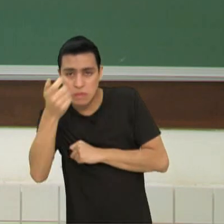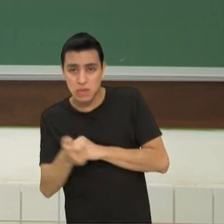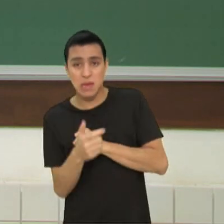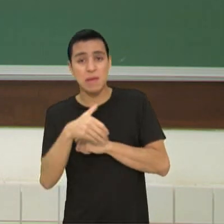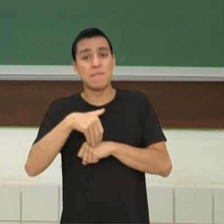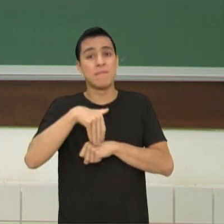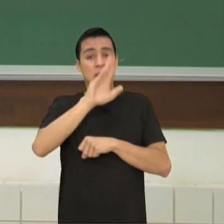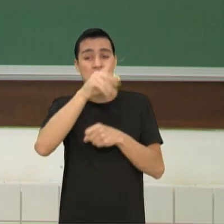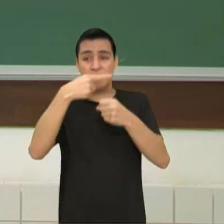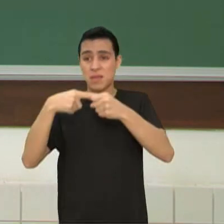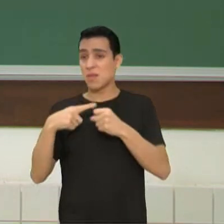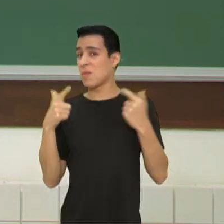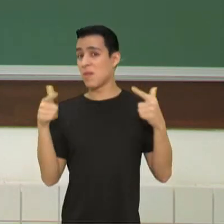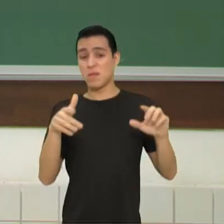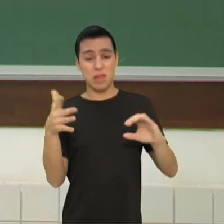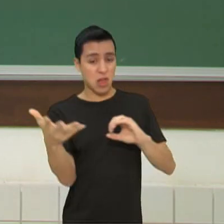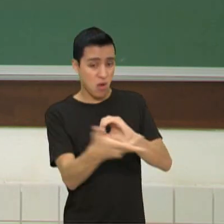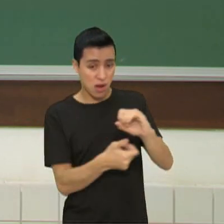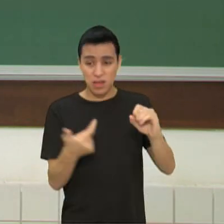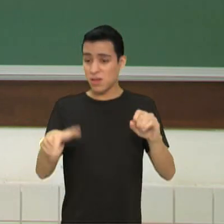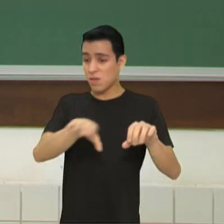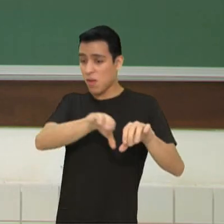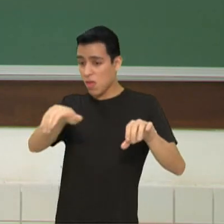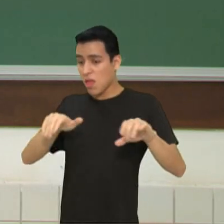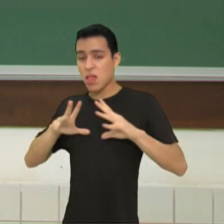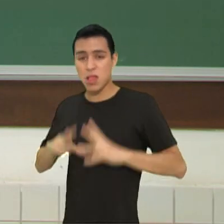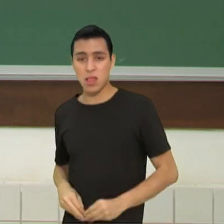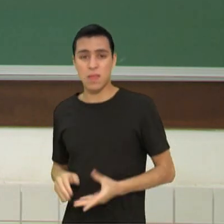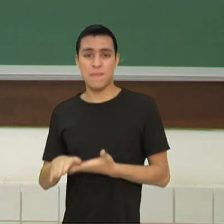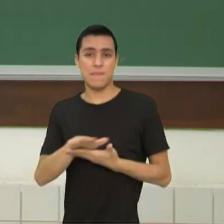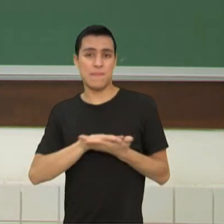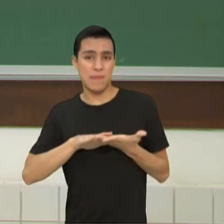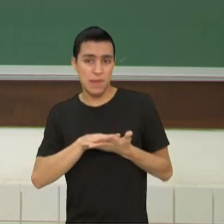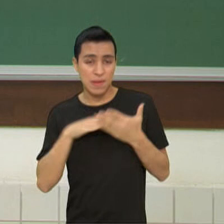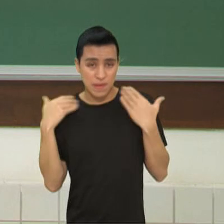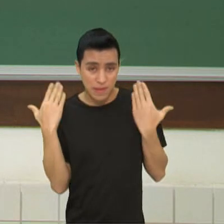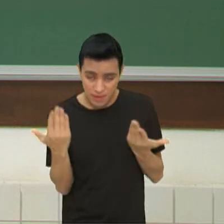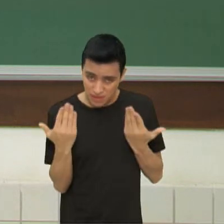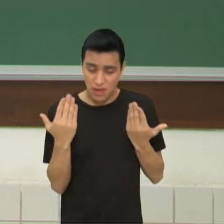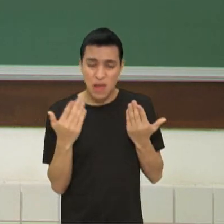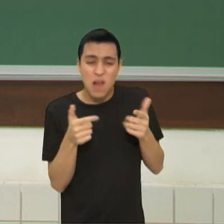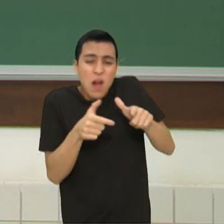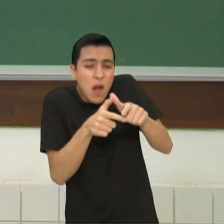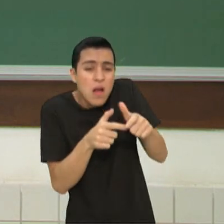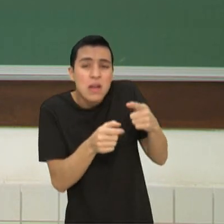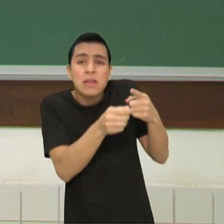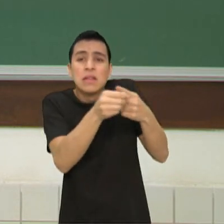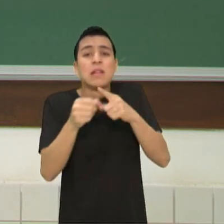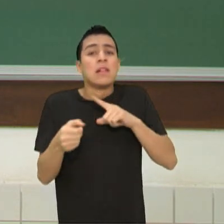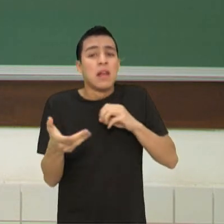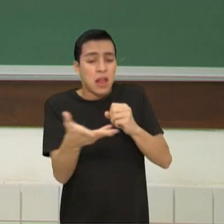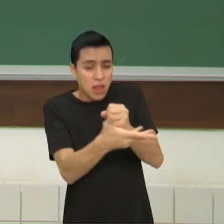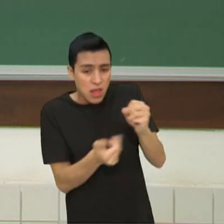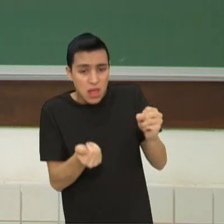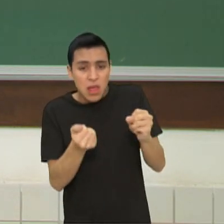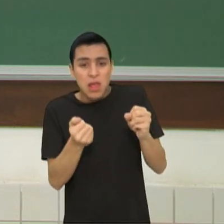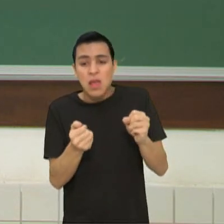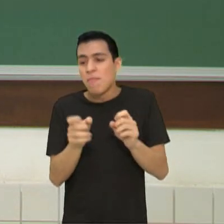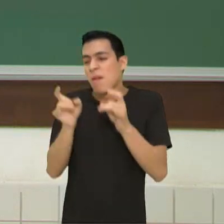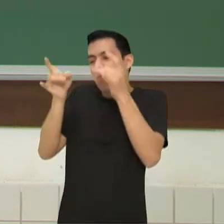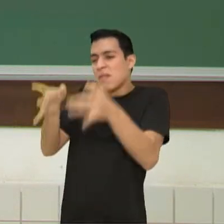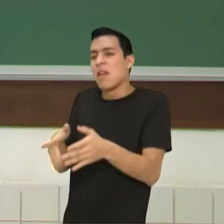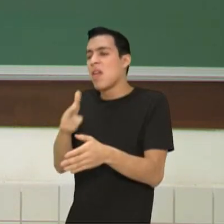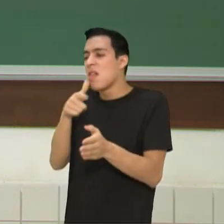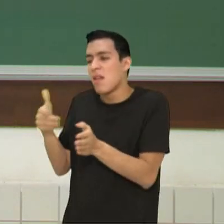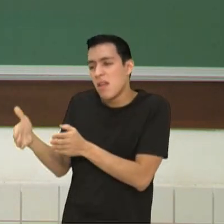maior parte das cidades não tem nem coleta nem tratamento. Aí uma pequena porção das cidades tem coleta, mas despeja em